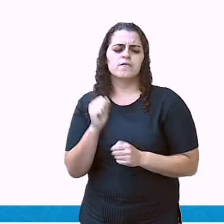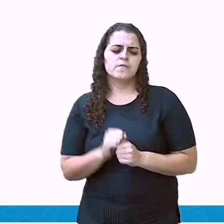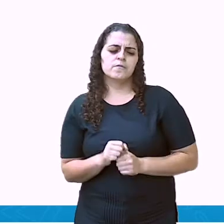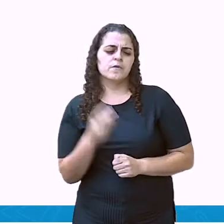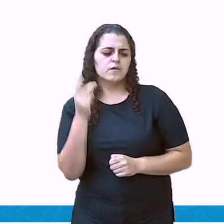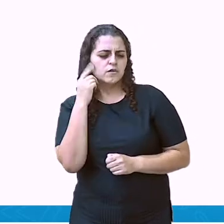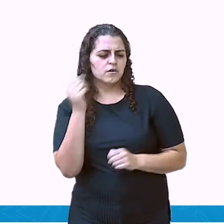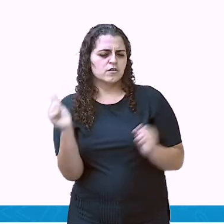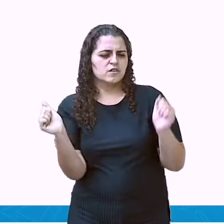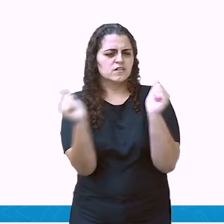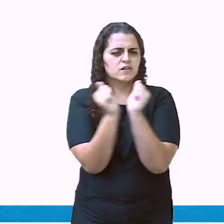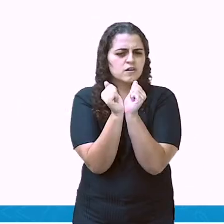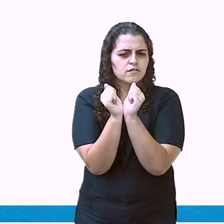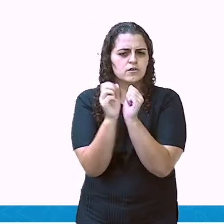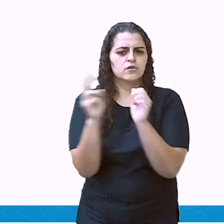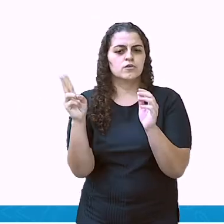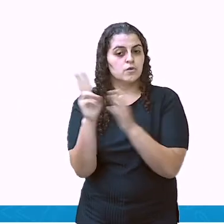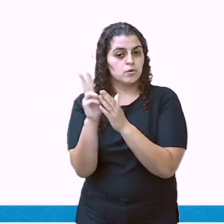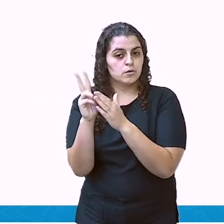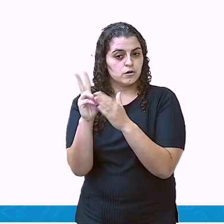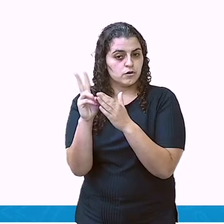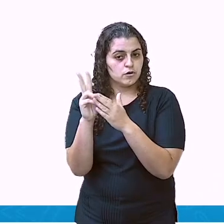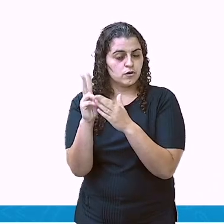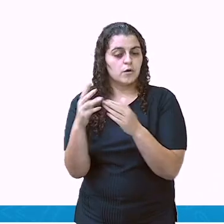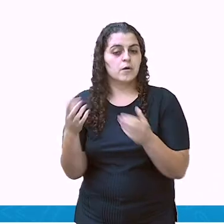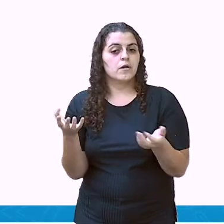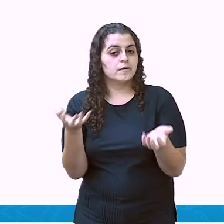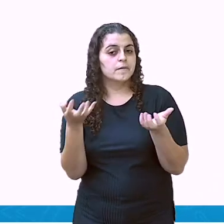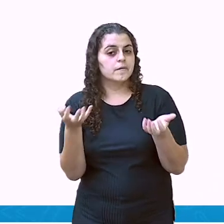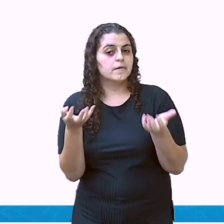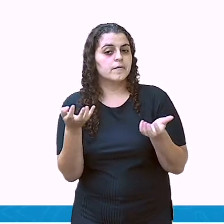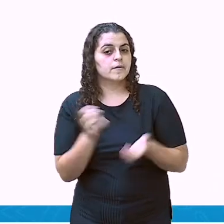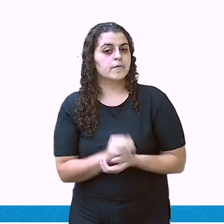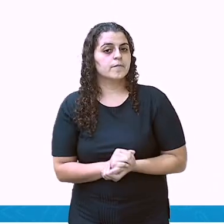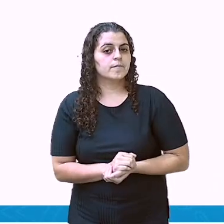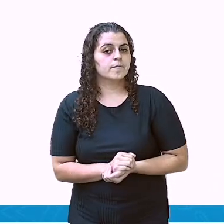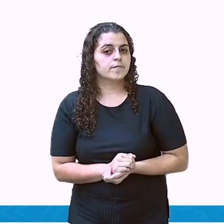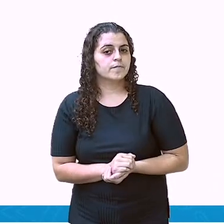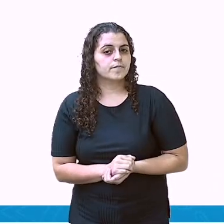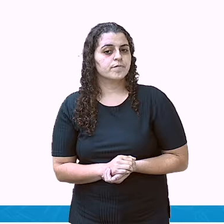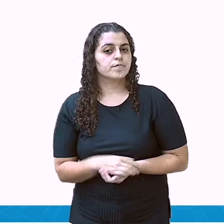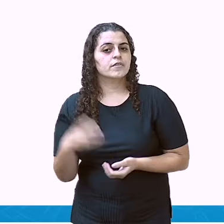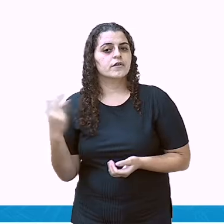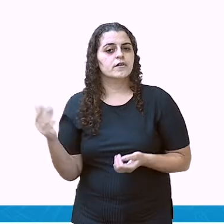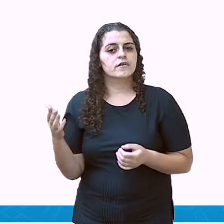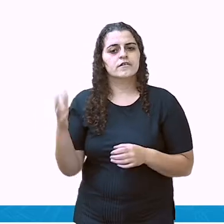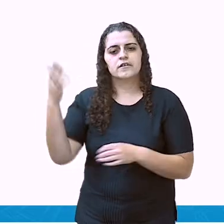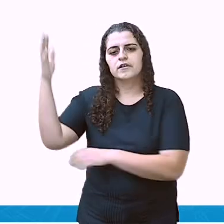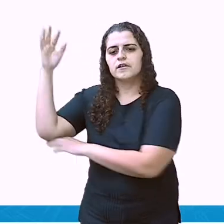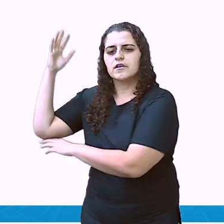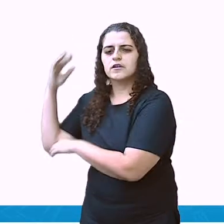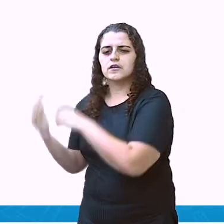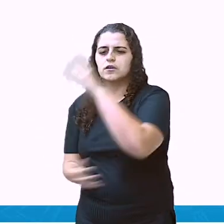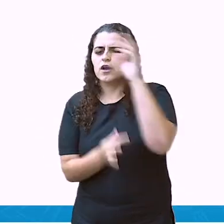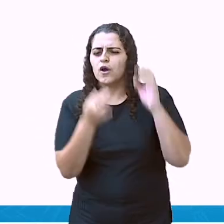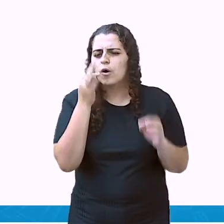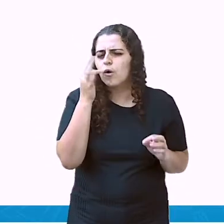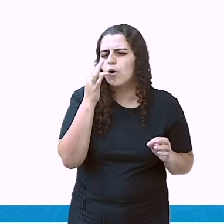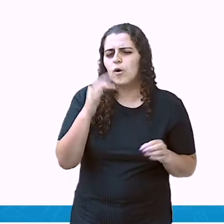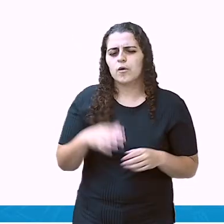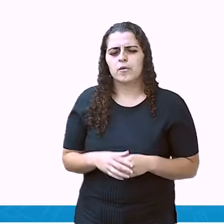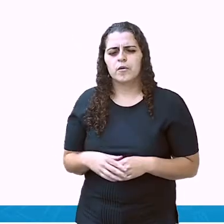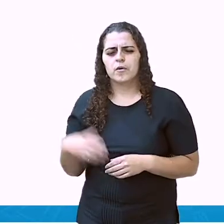resolveu escravizar o índio, porque ele queria o quê? Ele queria as nossas matas, o nosso ouro, o